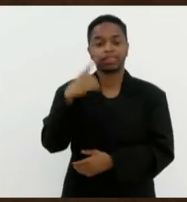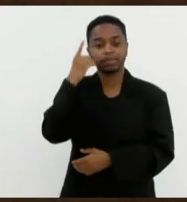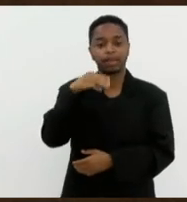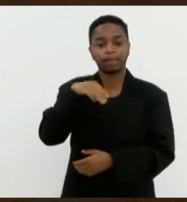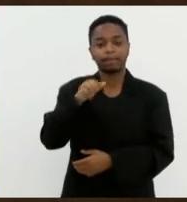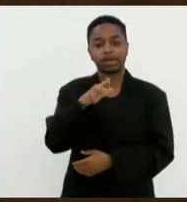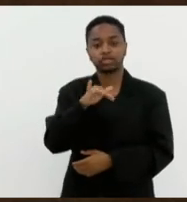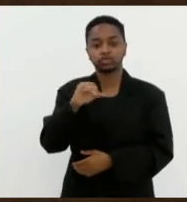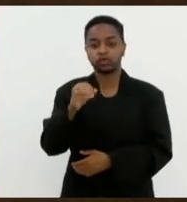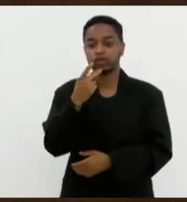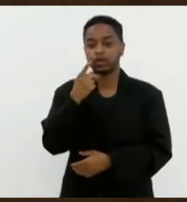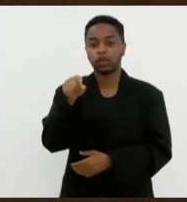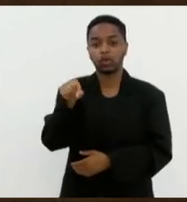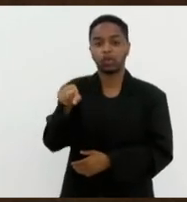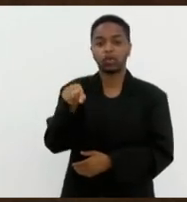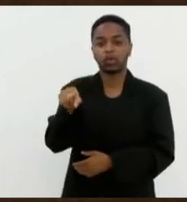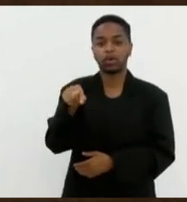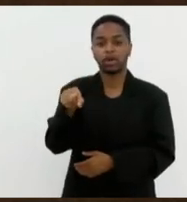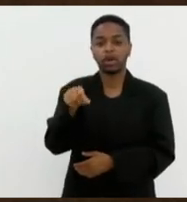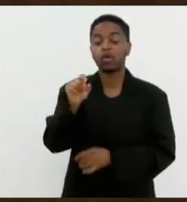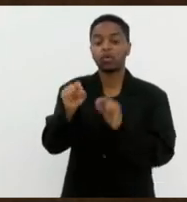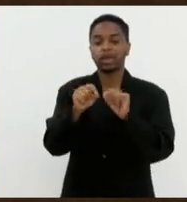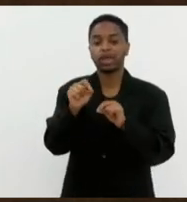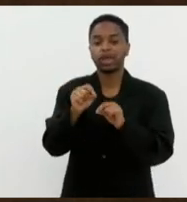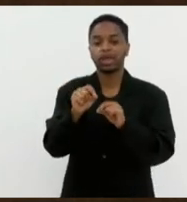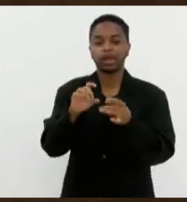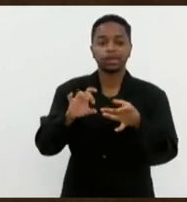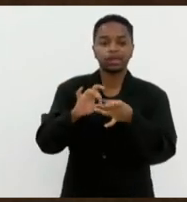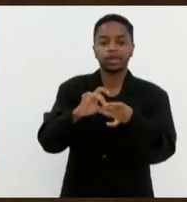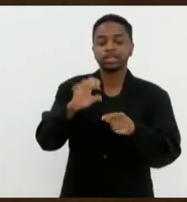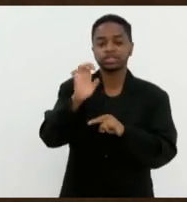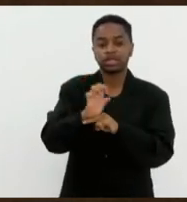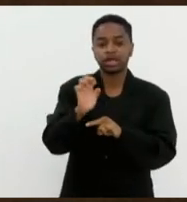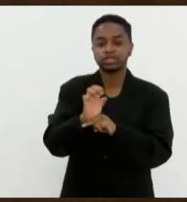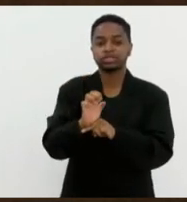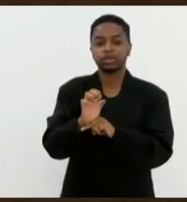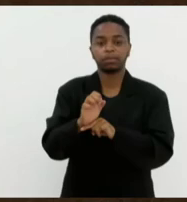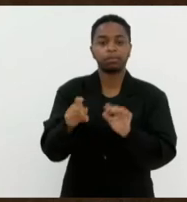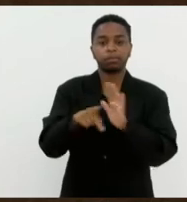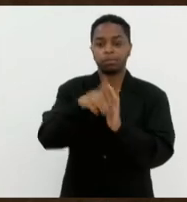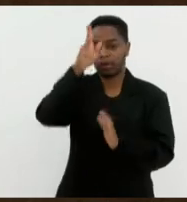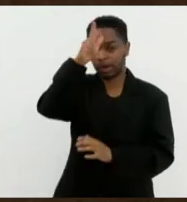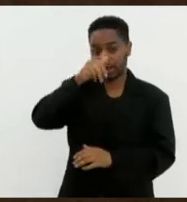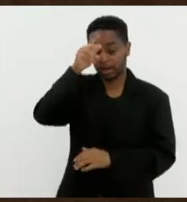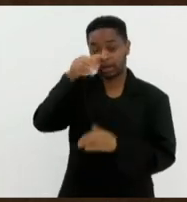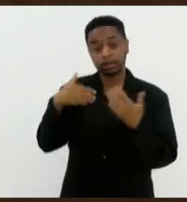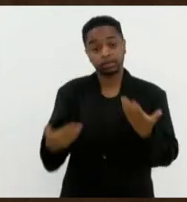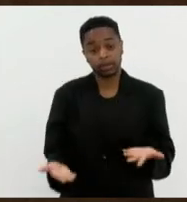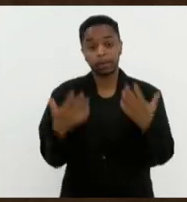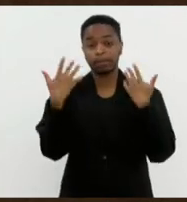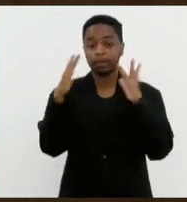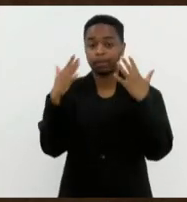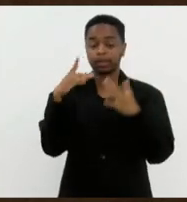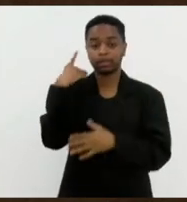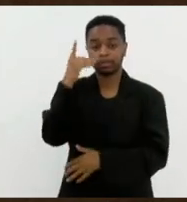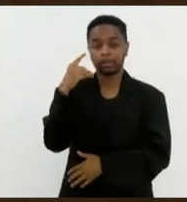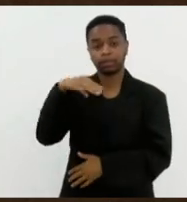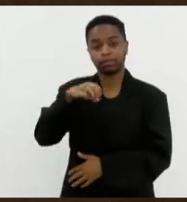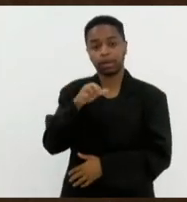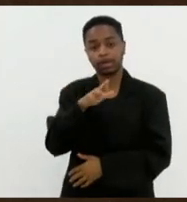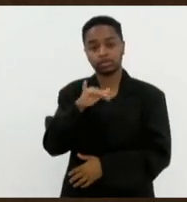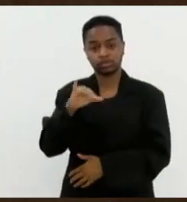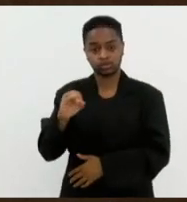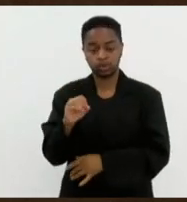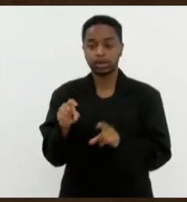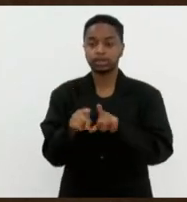que chamou ele de estadista, de puleiro, de galinheiro. Parabéns, deputado Márcio Gualberto, e por